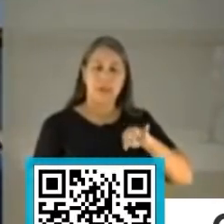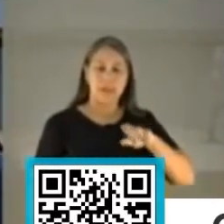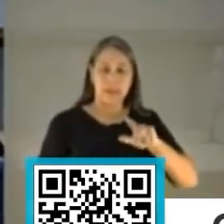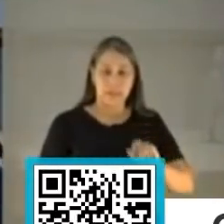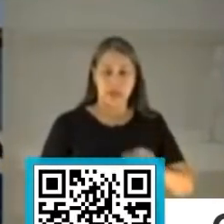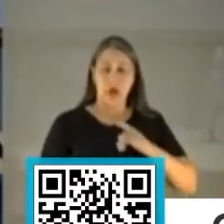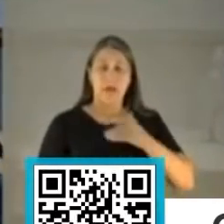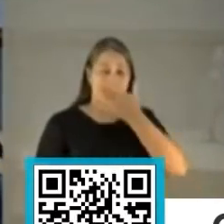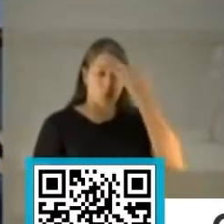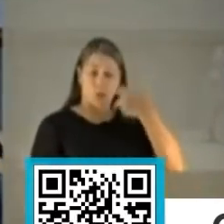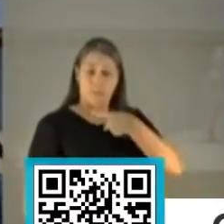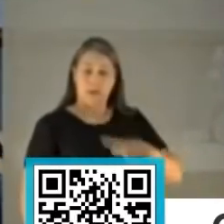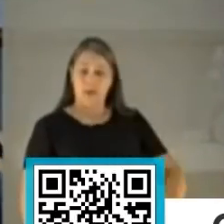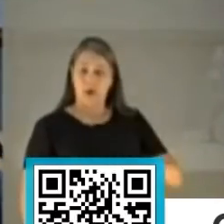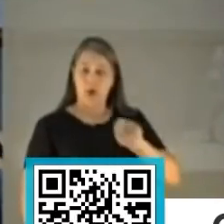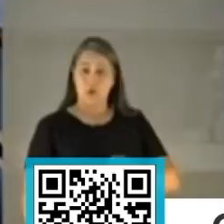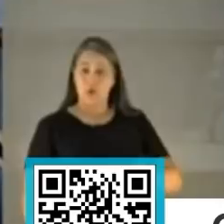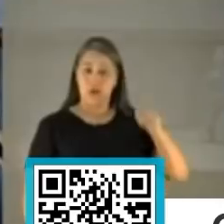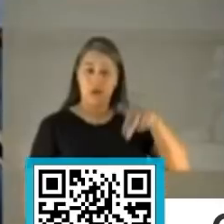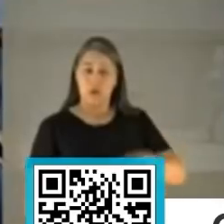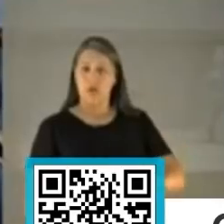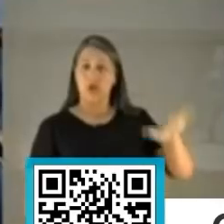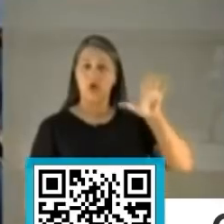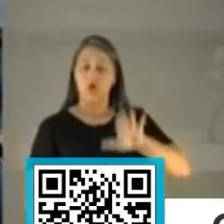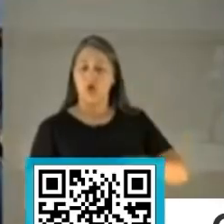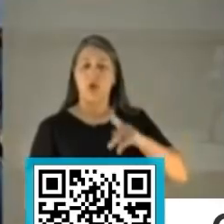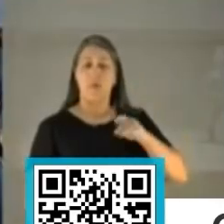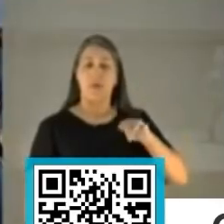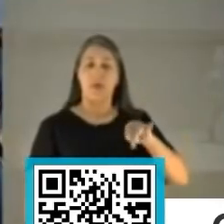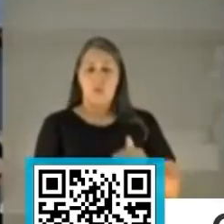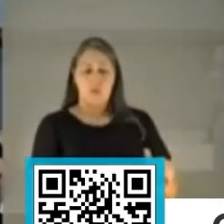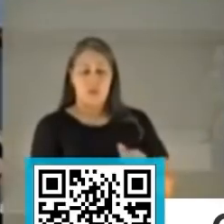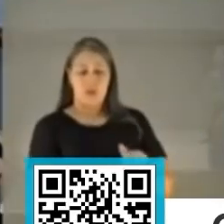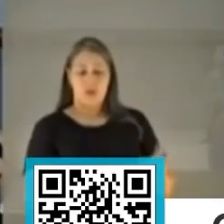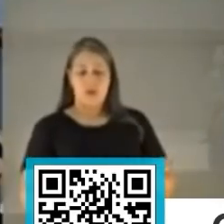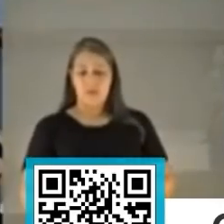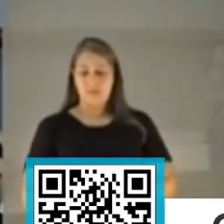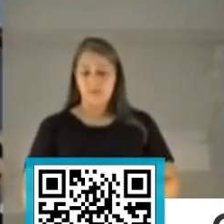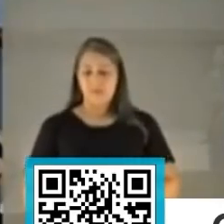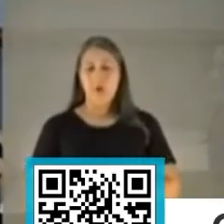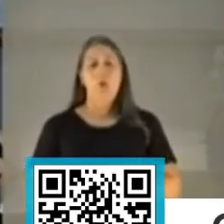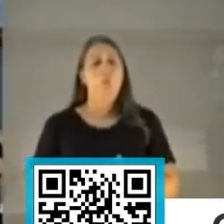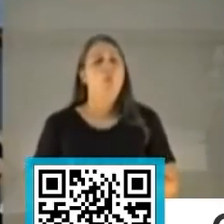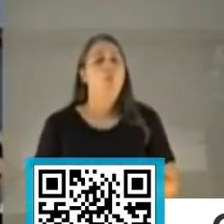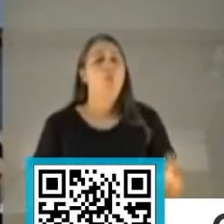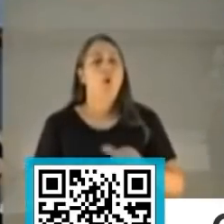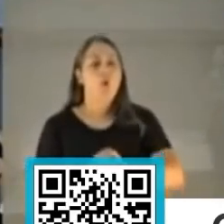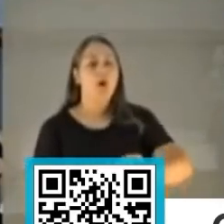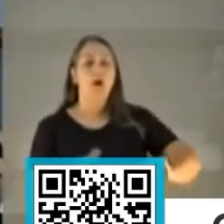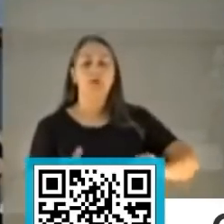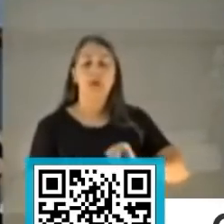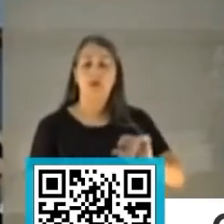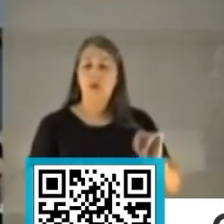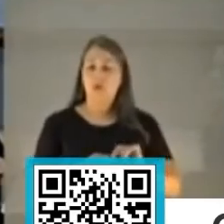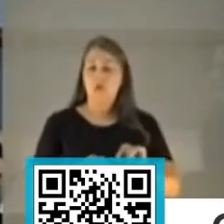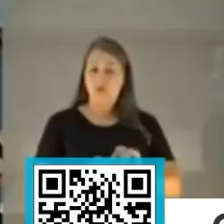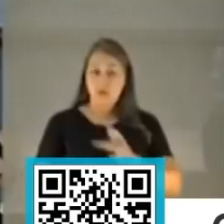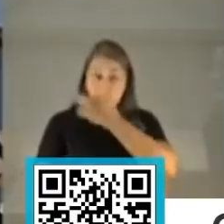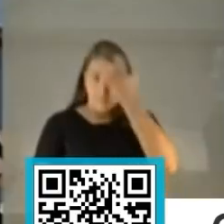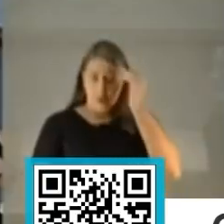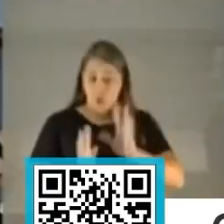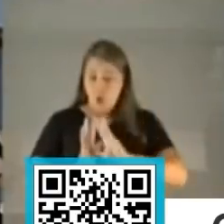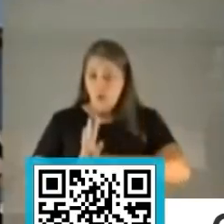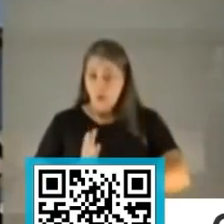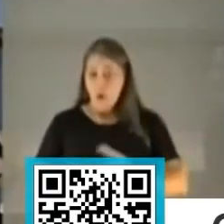Presidente da Associação Nacional dos peritos forenses informática Quais foram as alterações feitas pelo hacker